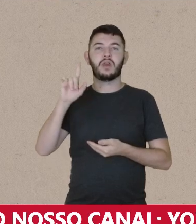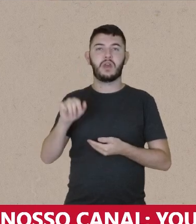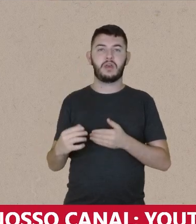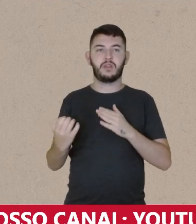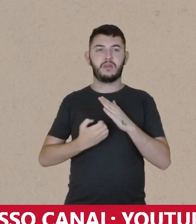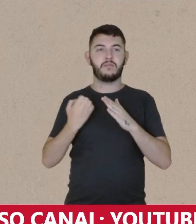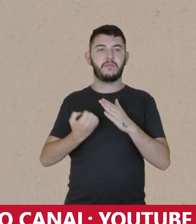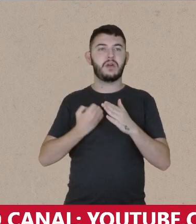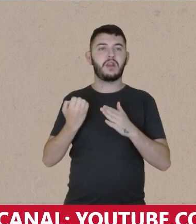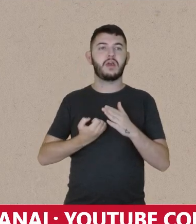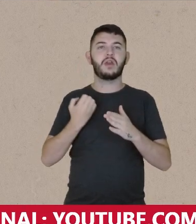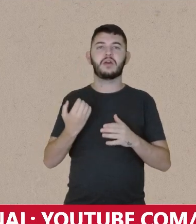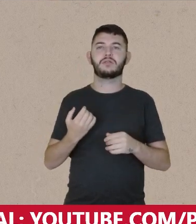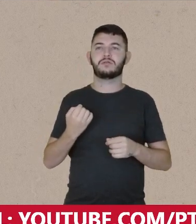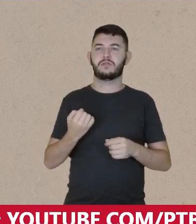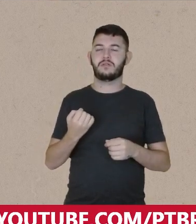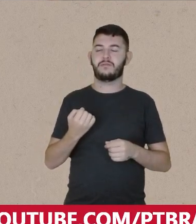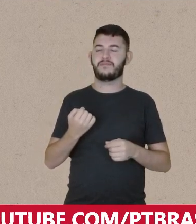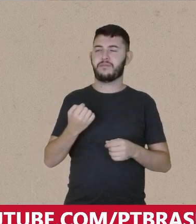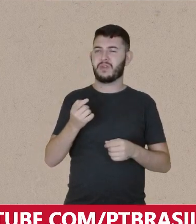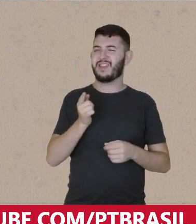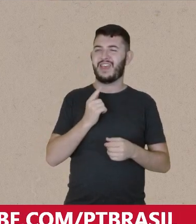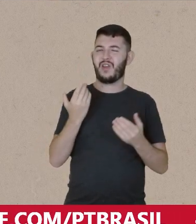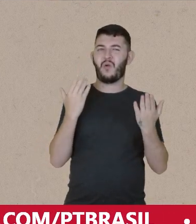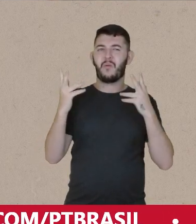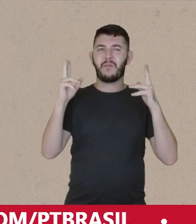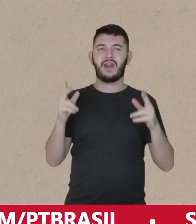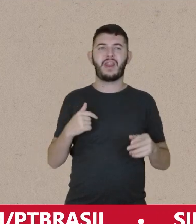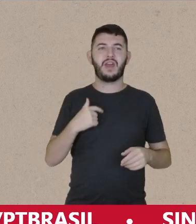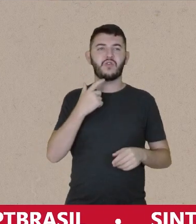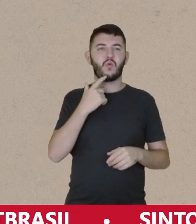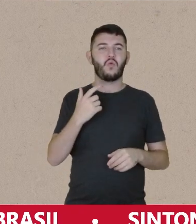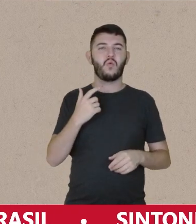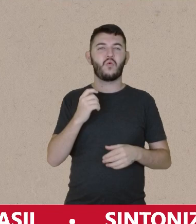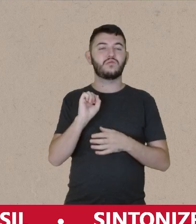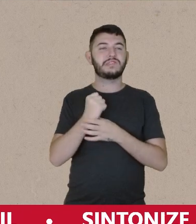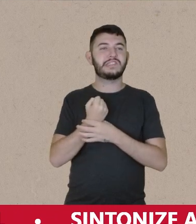para pagar, é como se fosse um seguro, né, para pagar